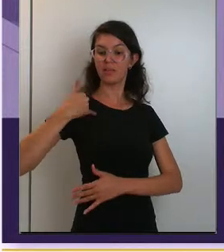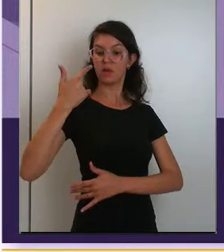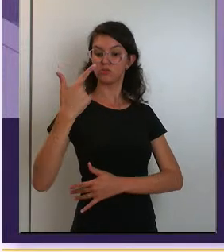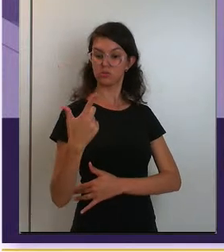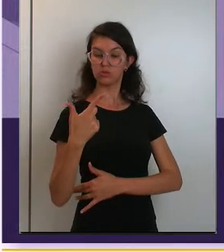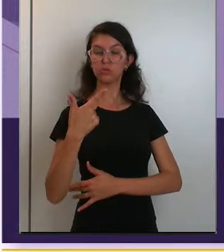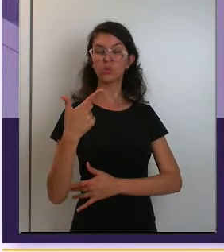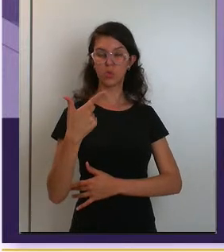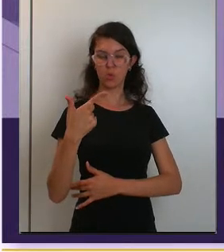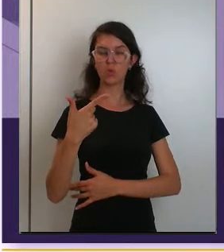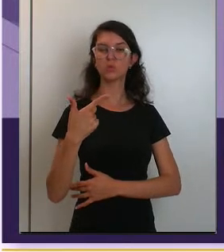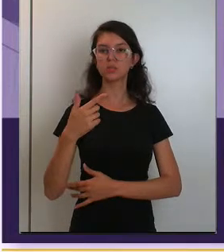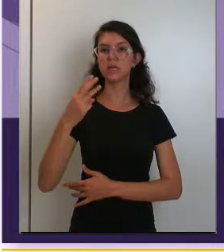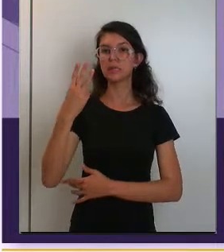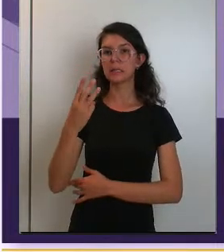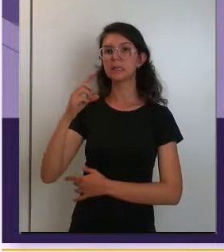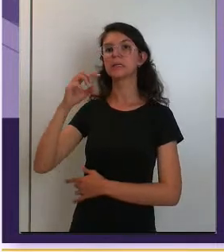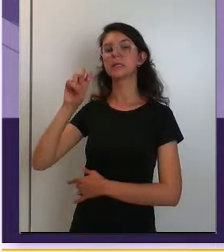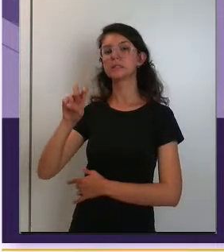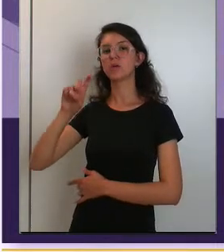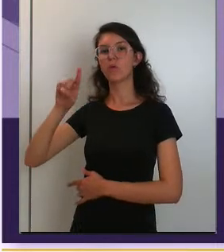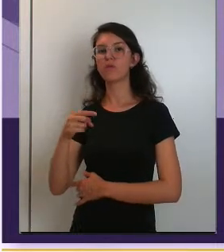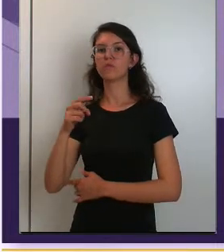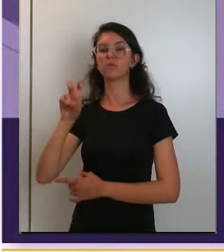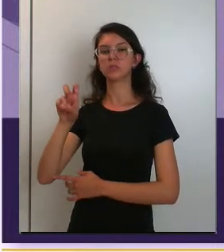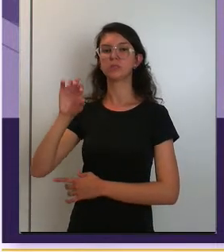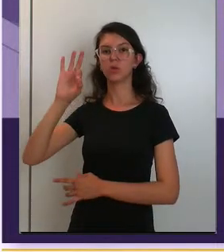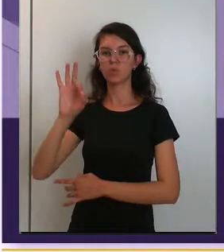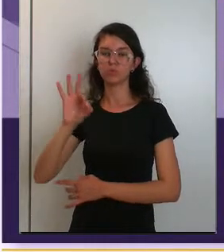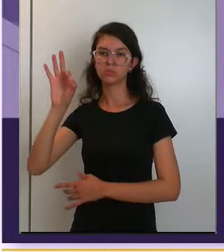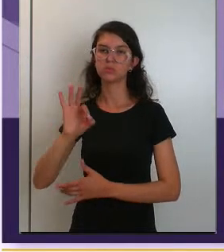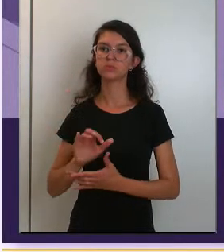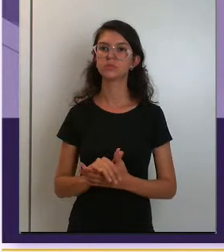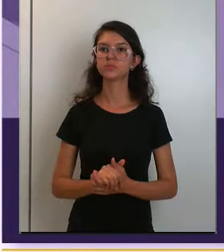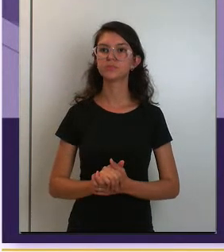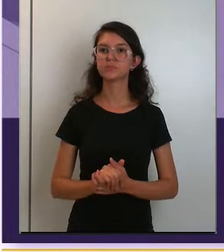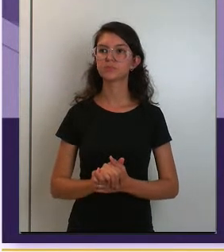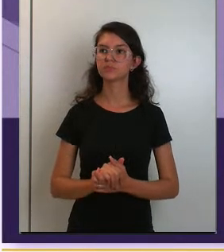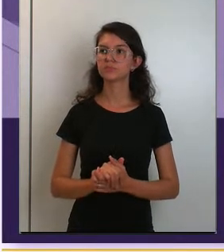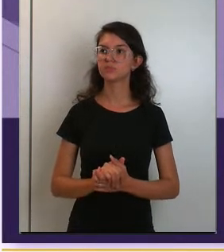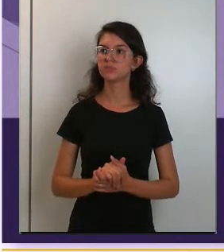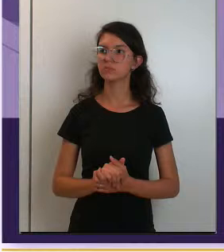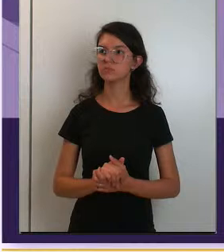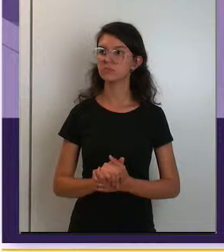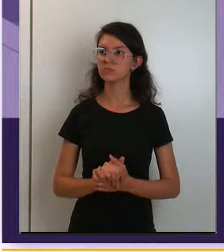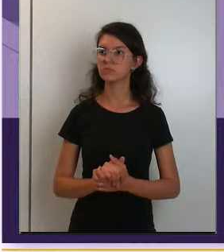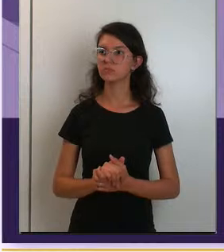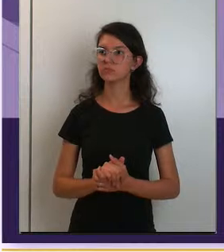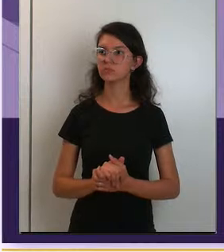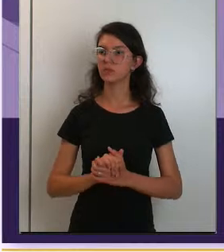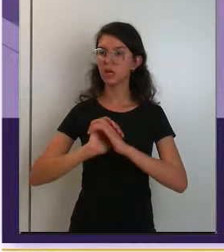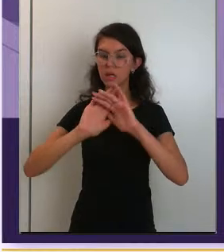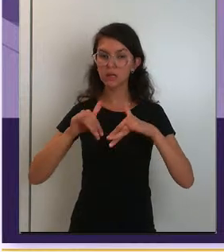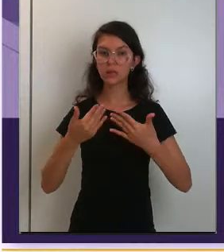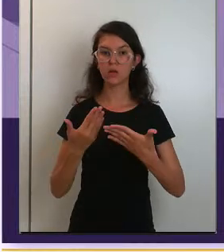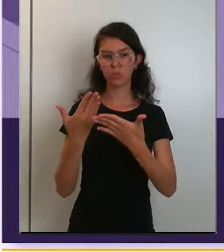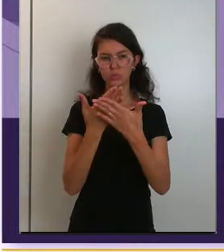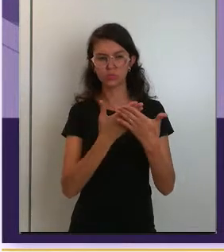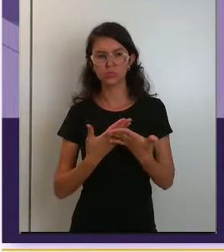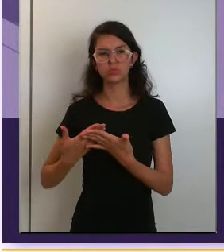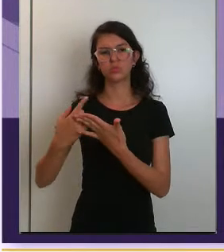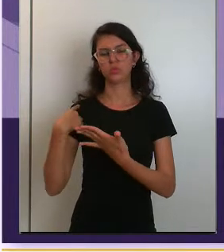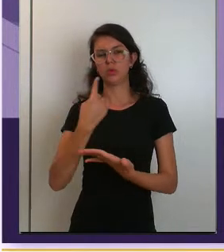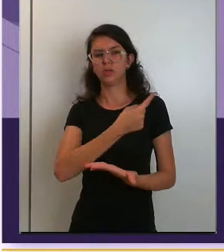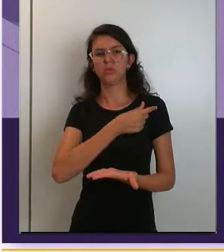35,5%. um estudo que a gente